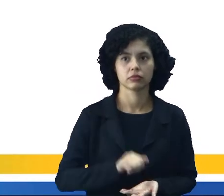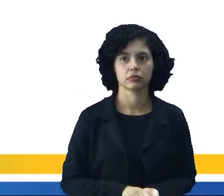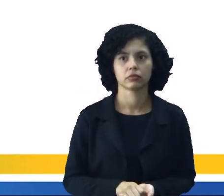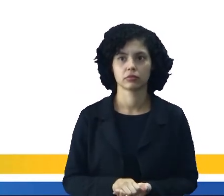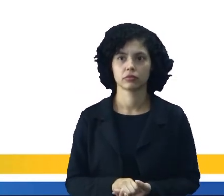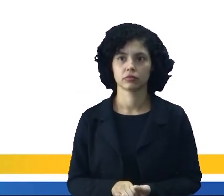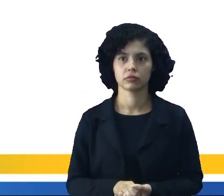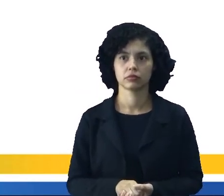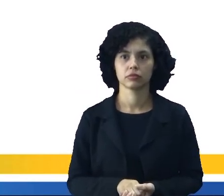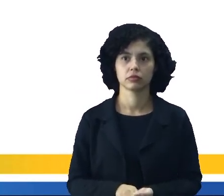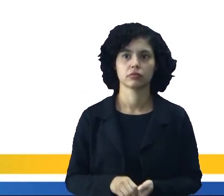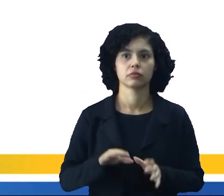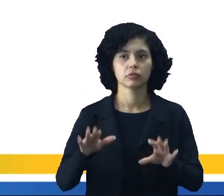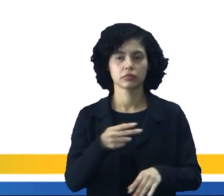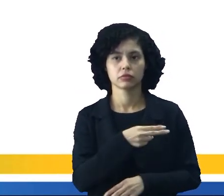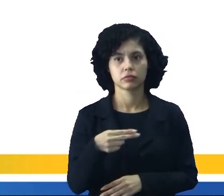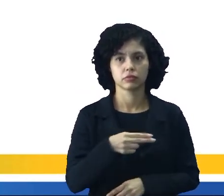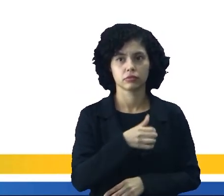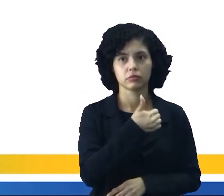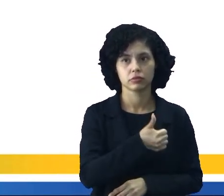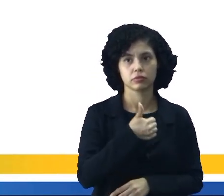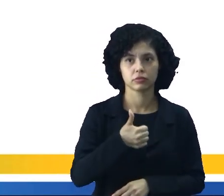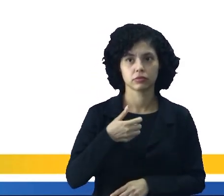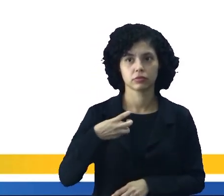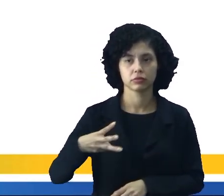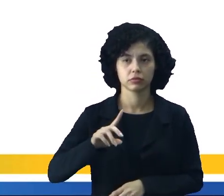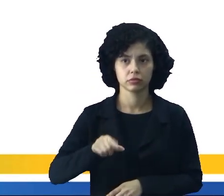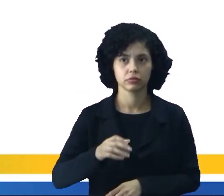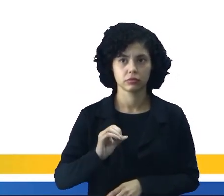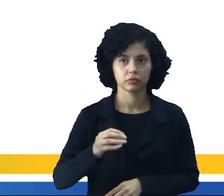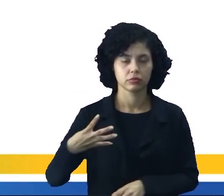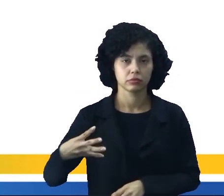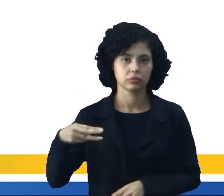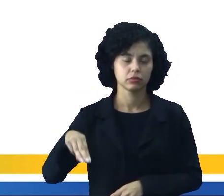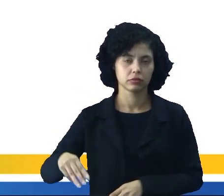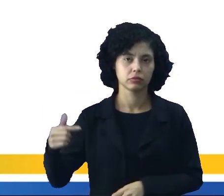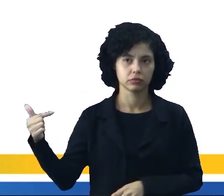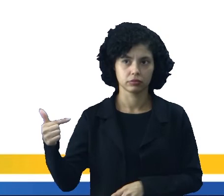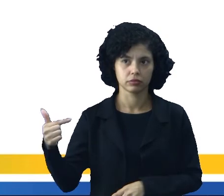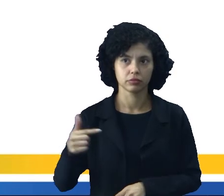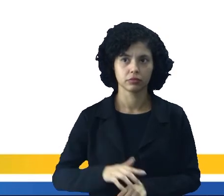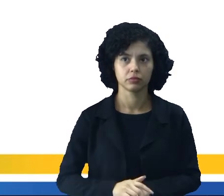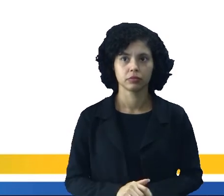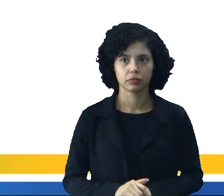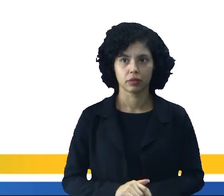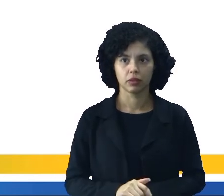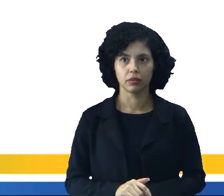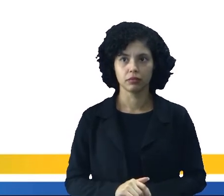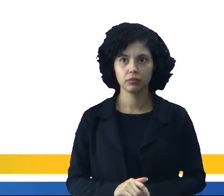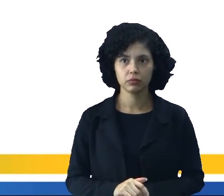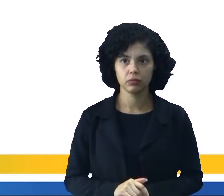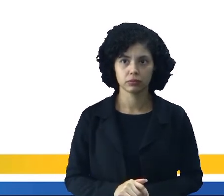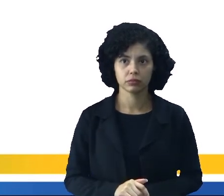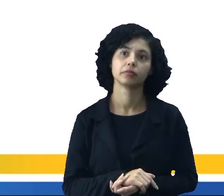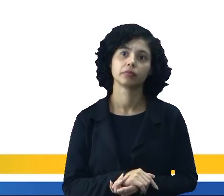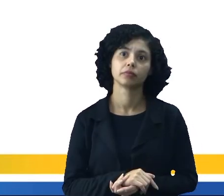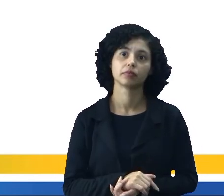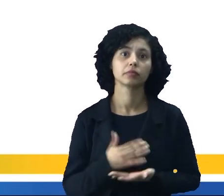damos que é igual a 113,04 metros quadrados